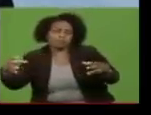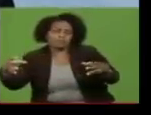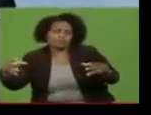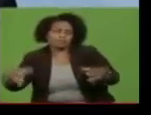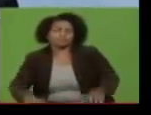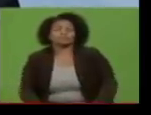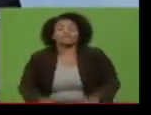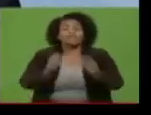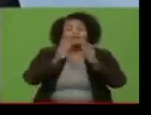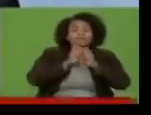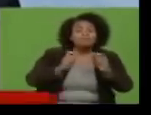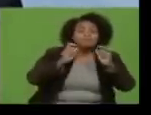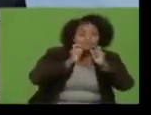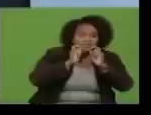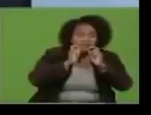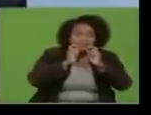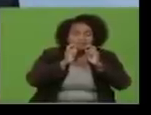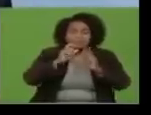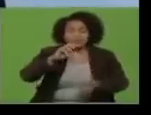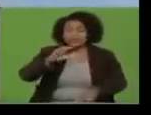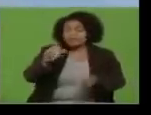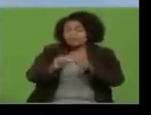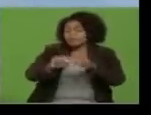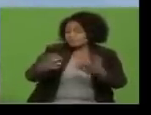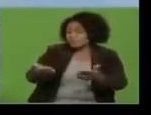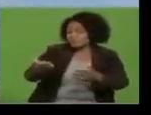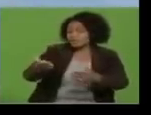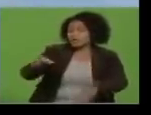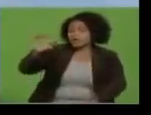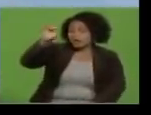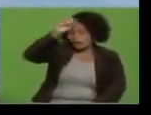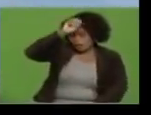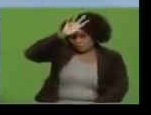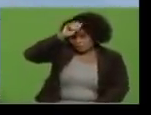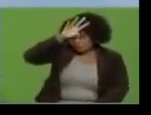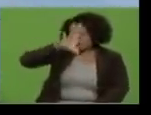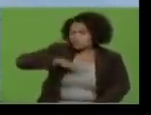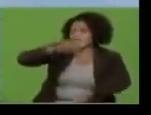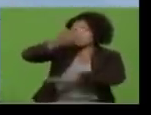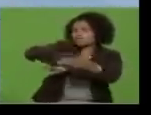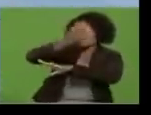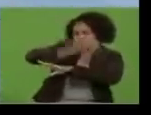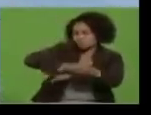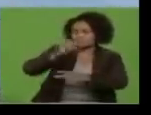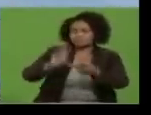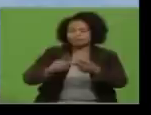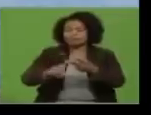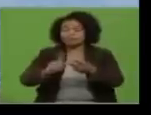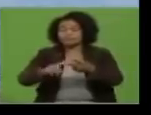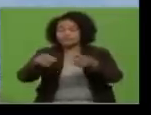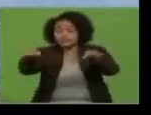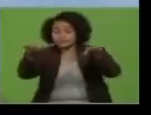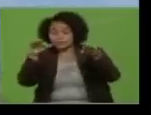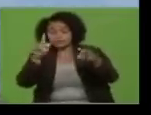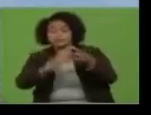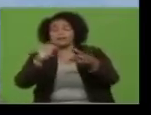Moçambique faz fronteira com países como a África do Sul, o Zimbábue, o Malawi